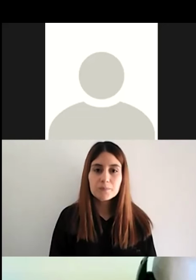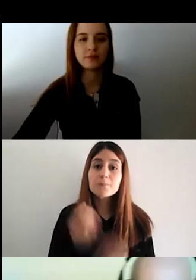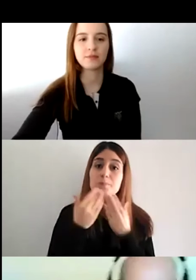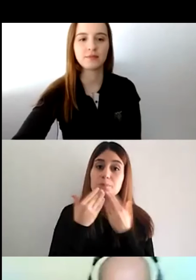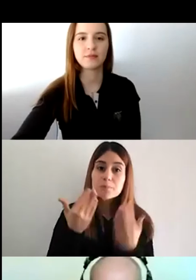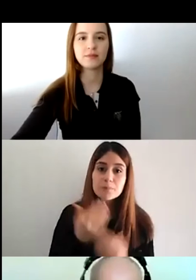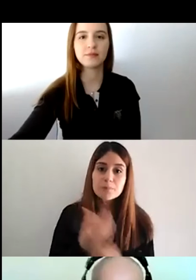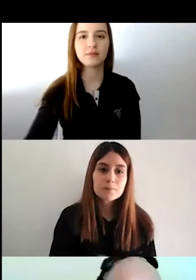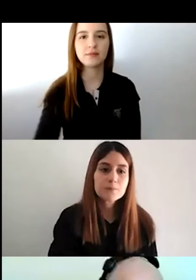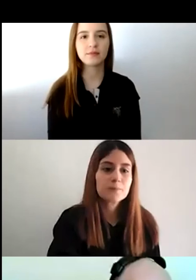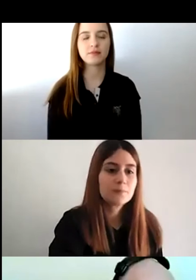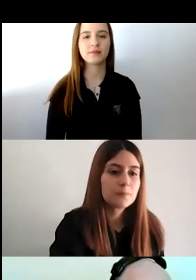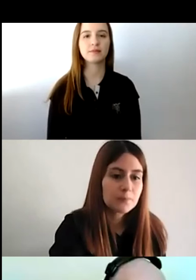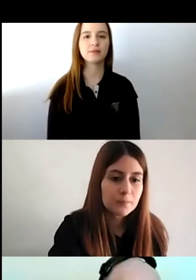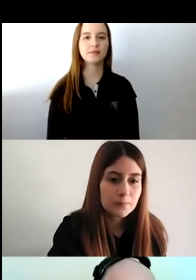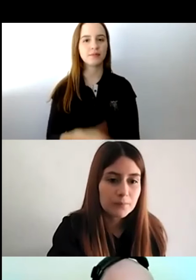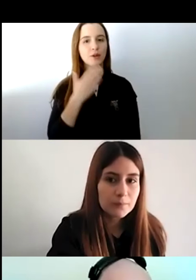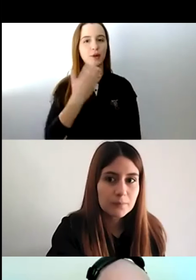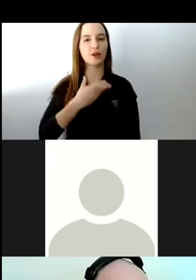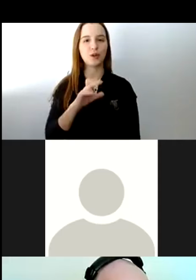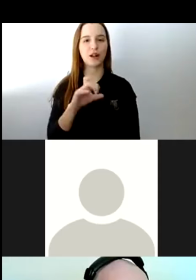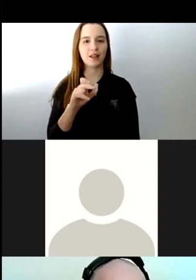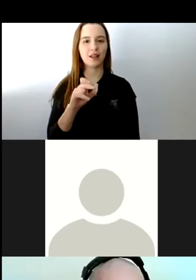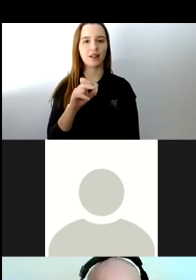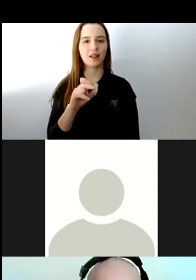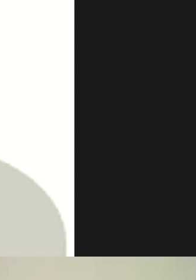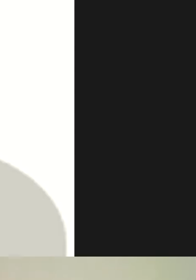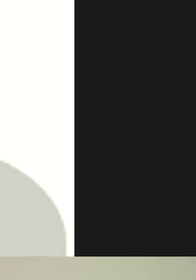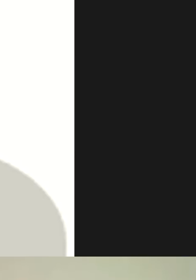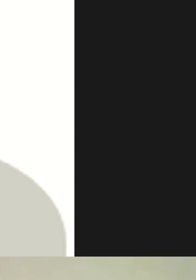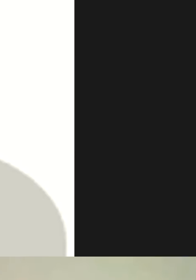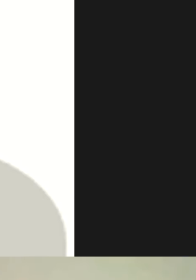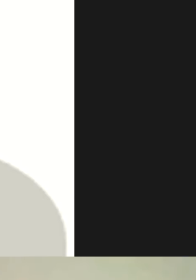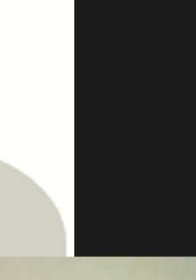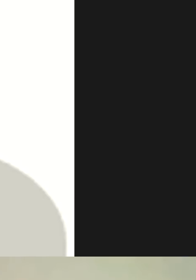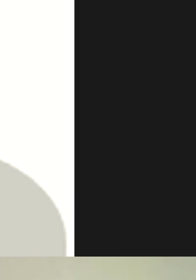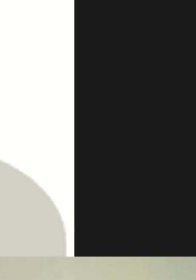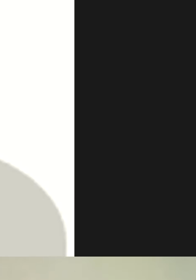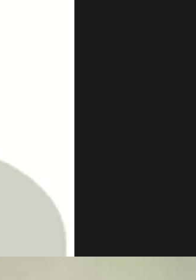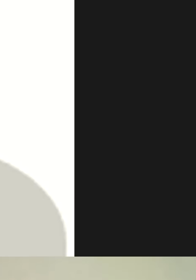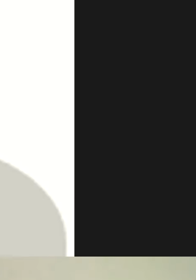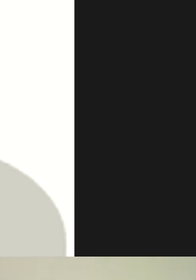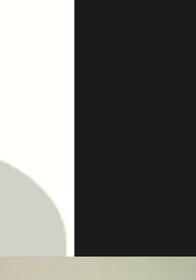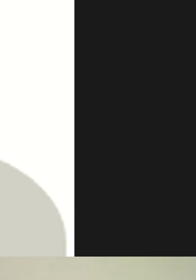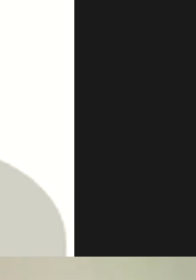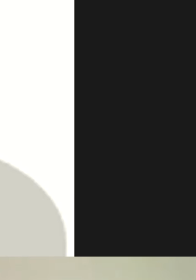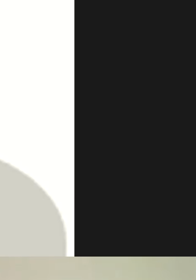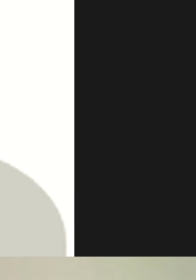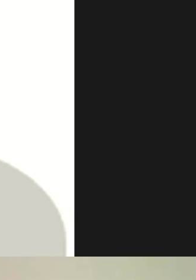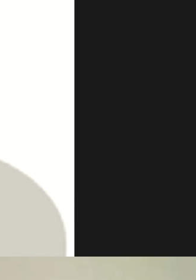Obrigado, doutora Cláudia. Eu é que peço desculpa pelos problemas técnicos, mas estas coisas acontecem, né?